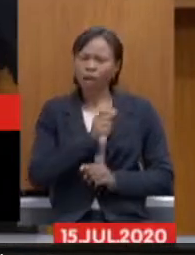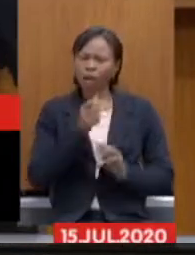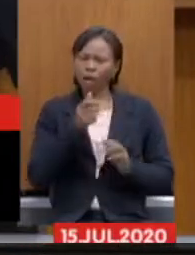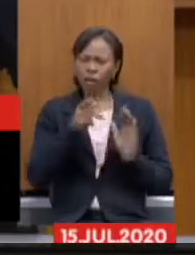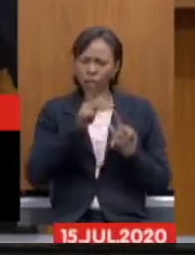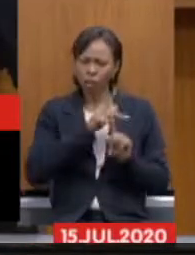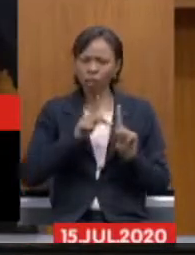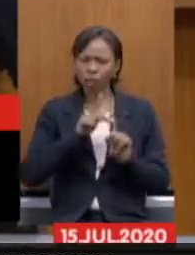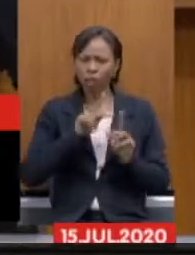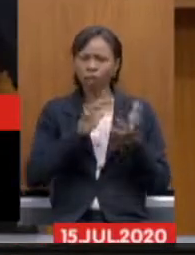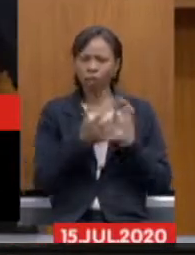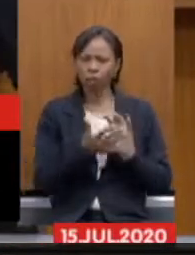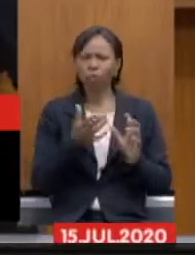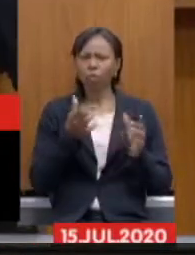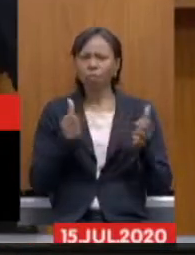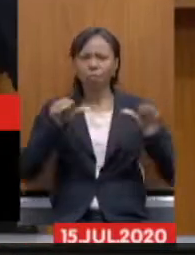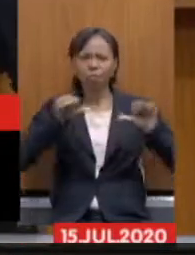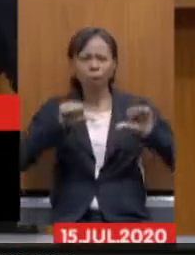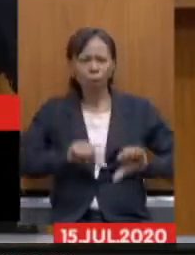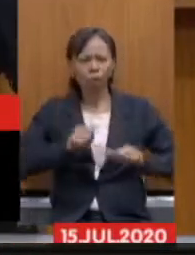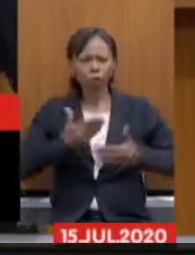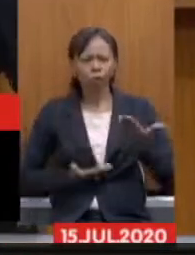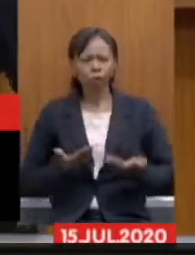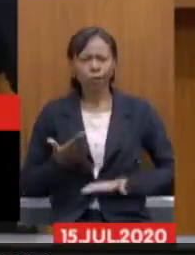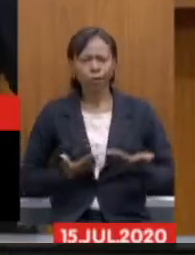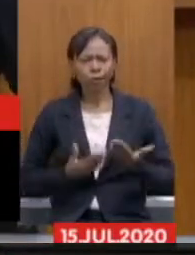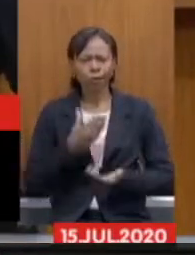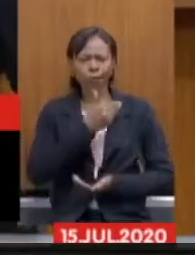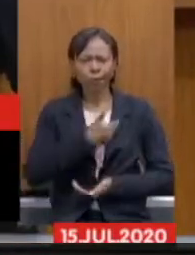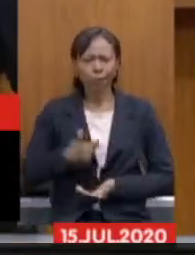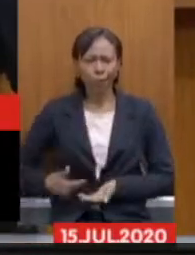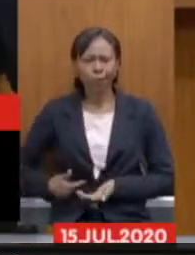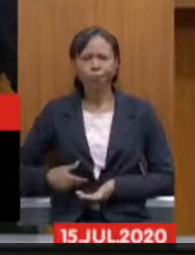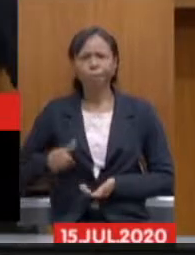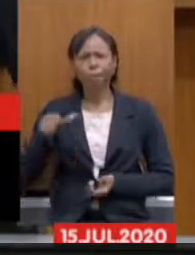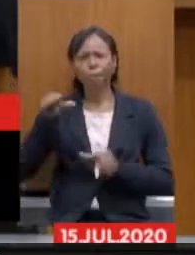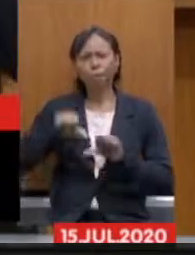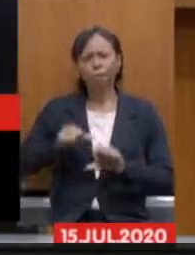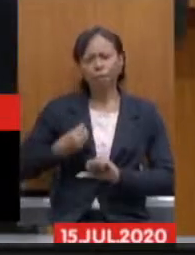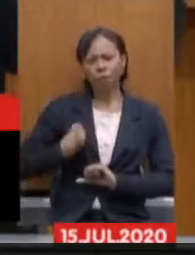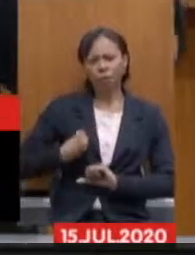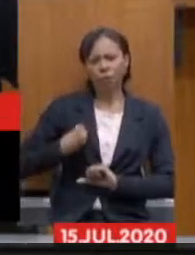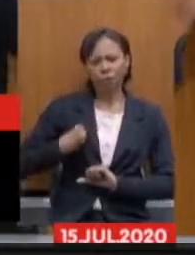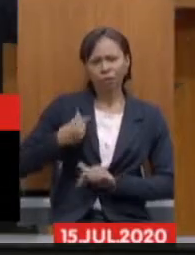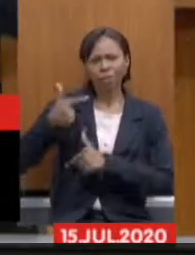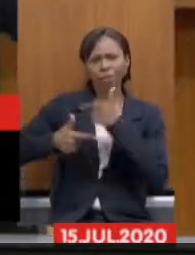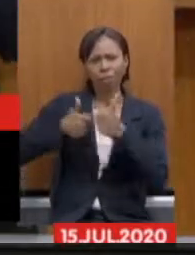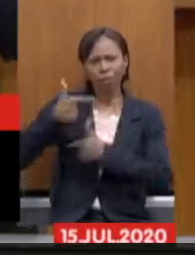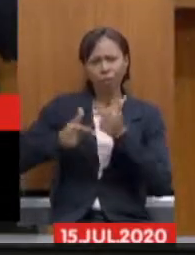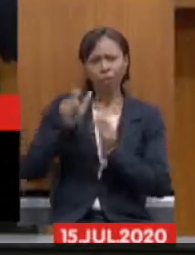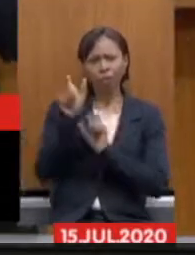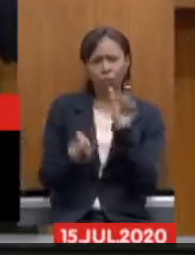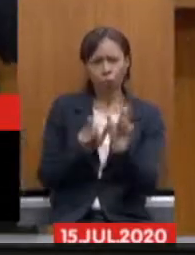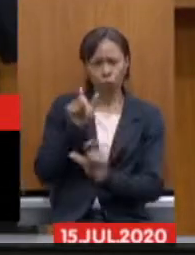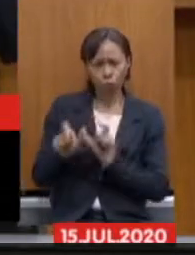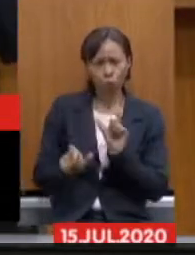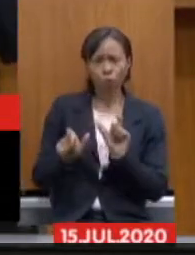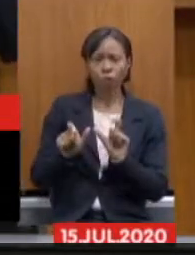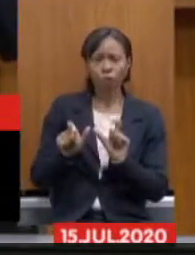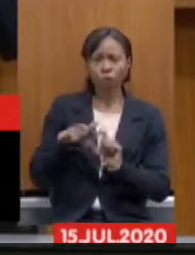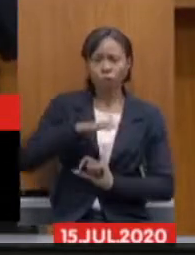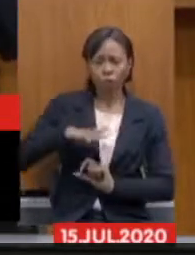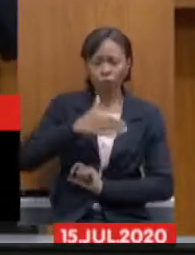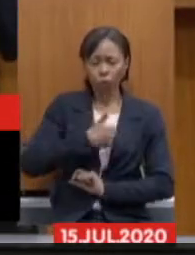ensejar o sucateamento dos serviços públicos e piorar muitas condições de vida de trabalho de trabalho e de trabalho dos trabalhadores no serviço público